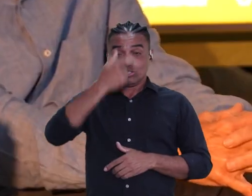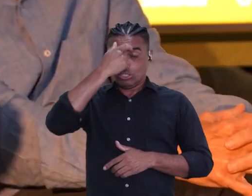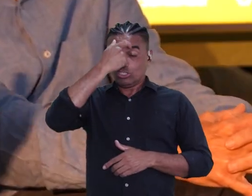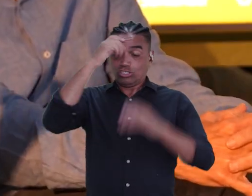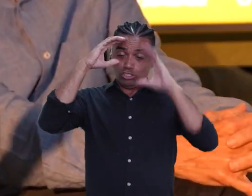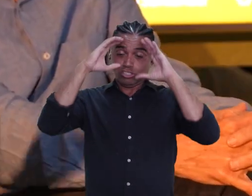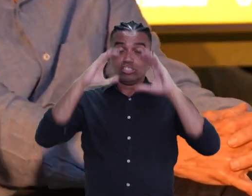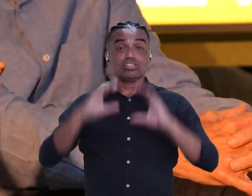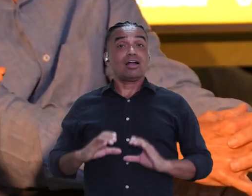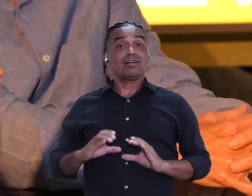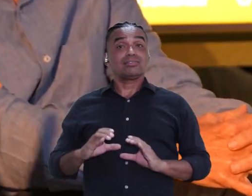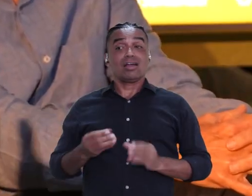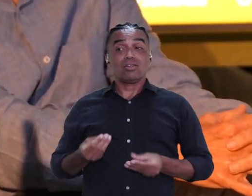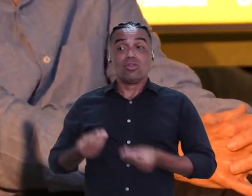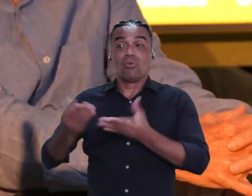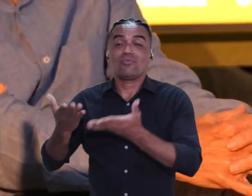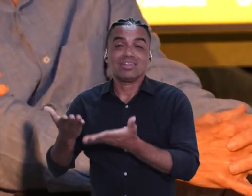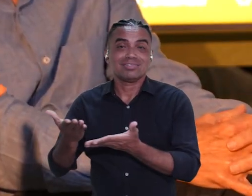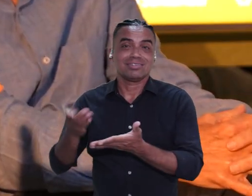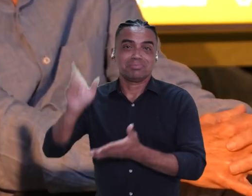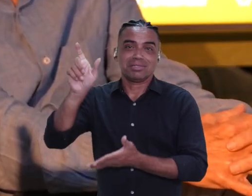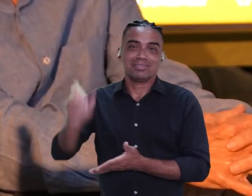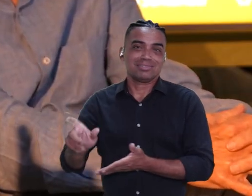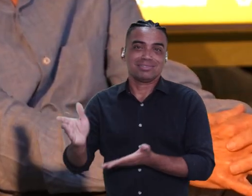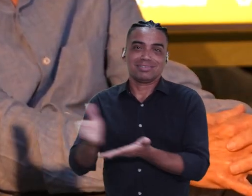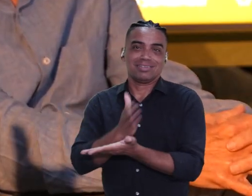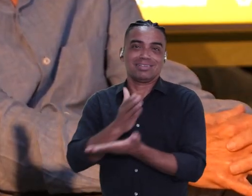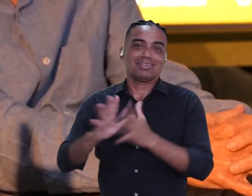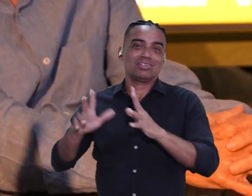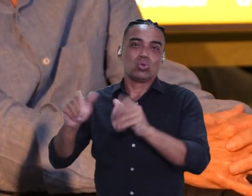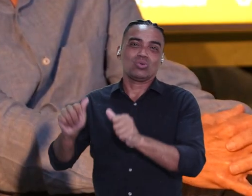dignidade, é sonegado a outros.